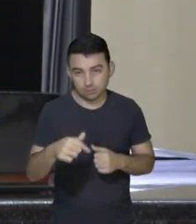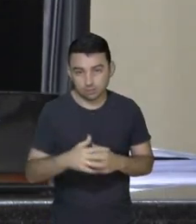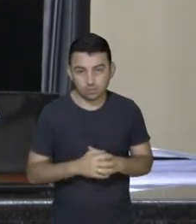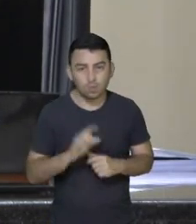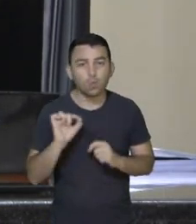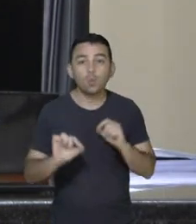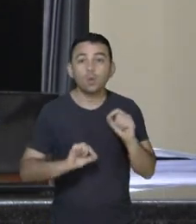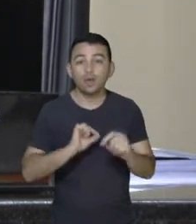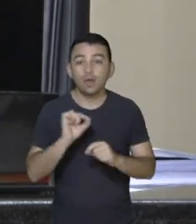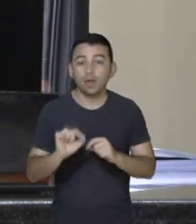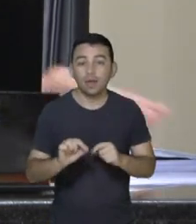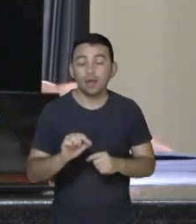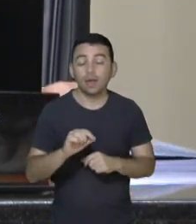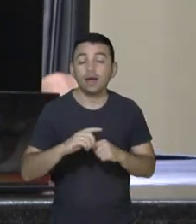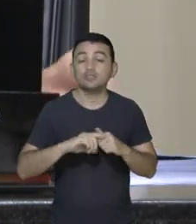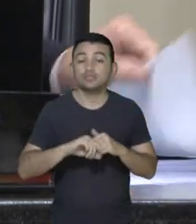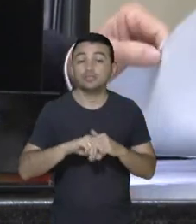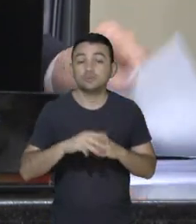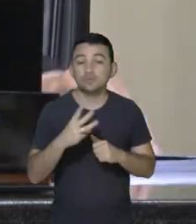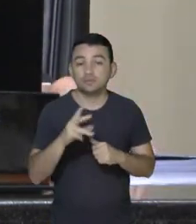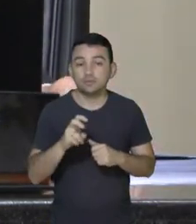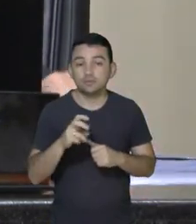35 e 37?